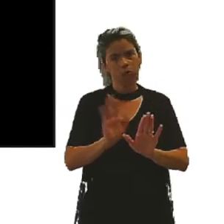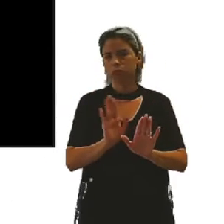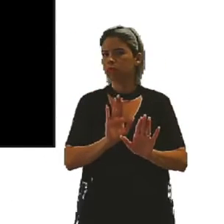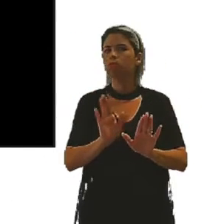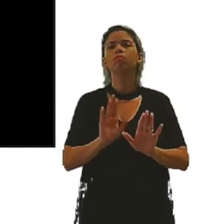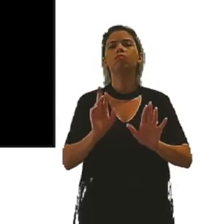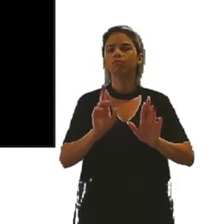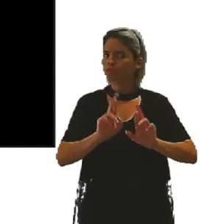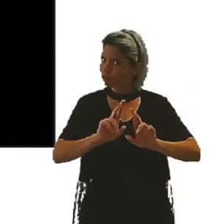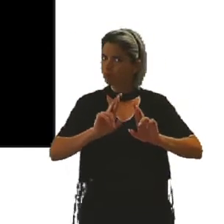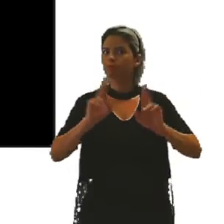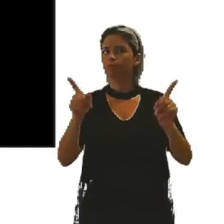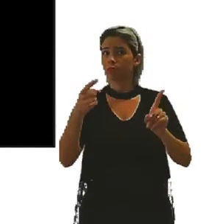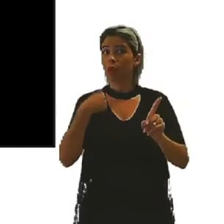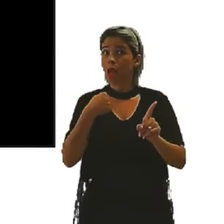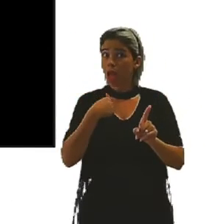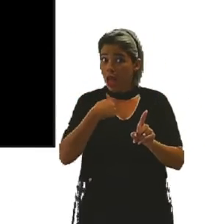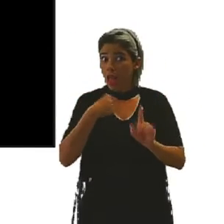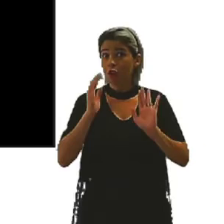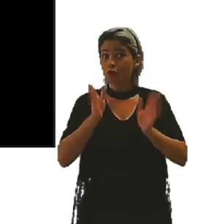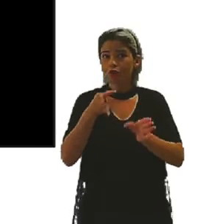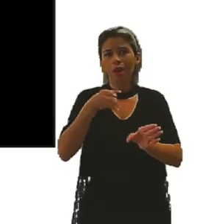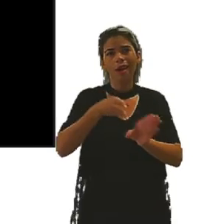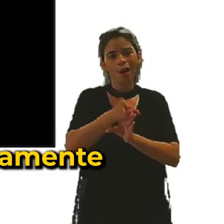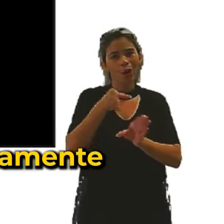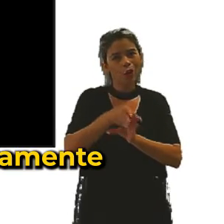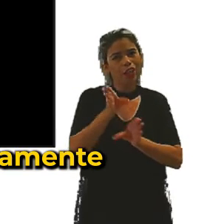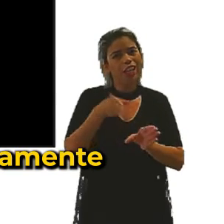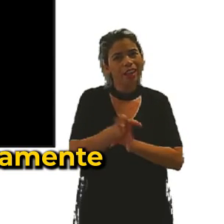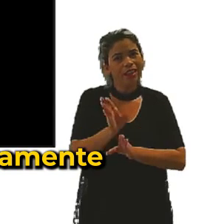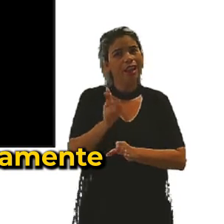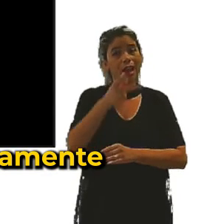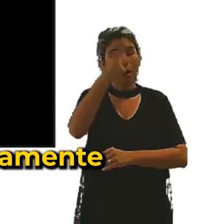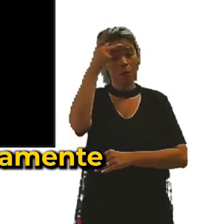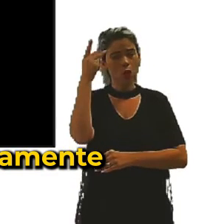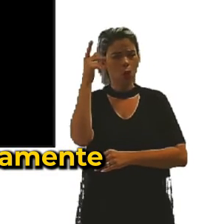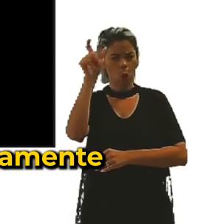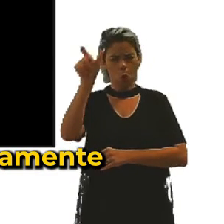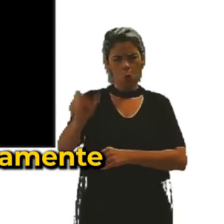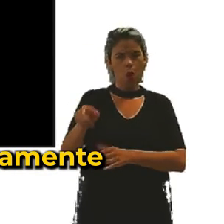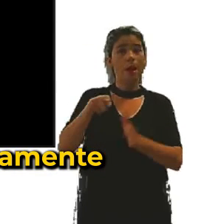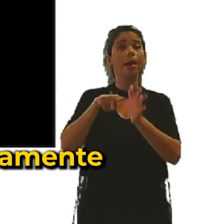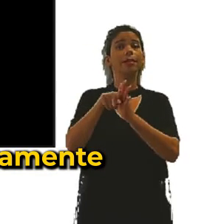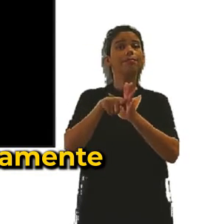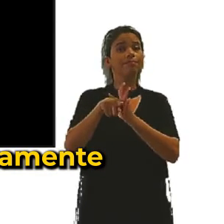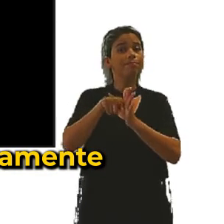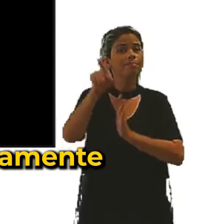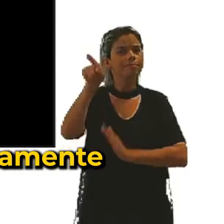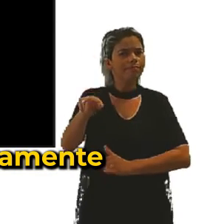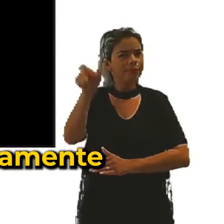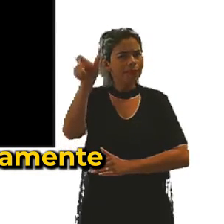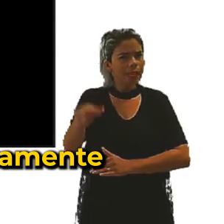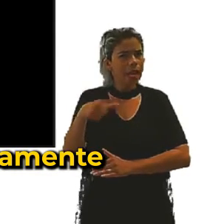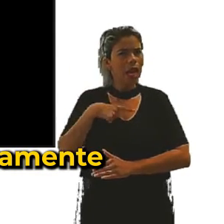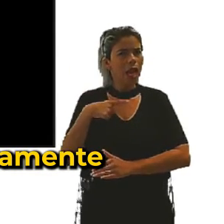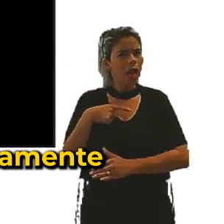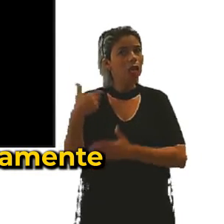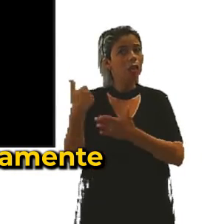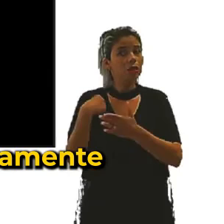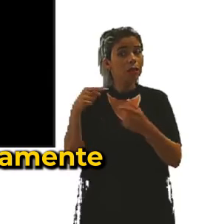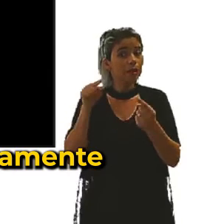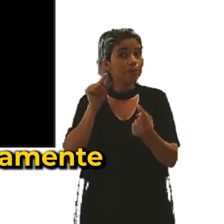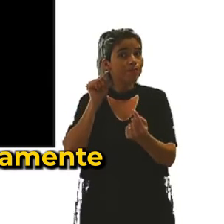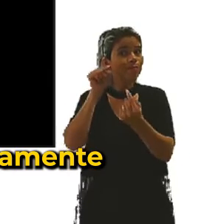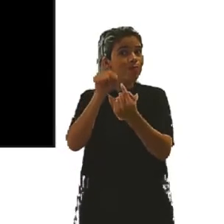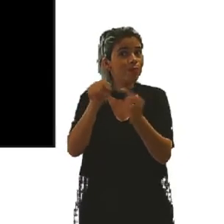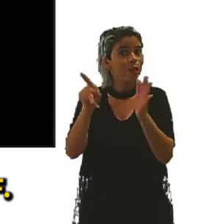contrário, eu orientei uma pesquisadora, né, em que ela tratava justamente